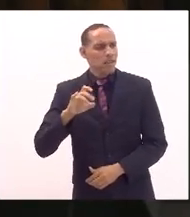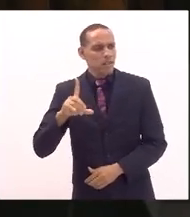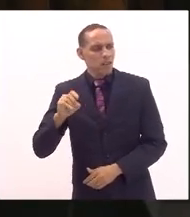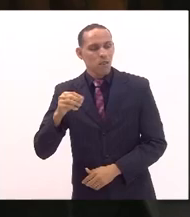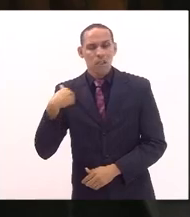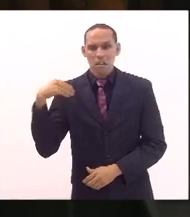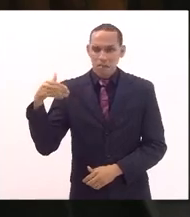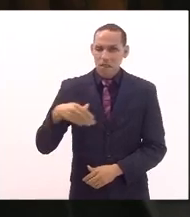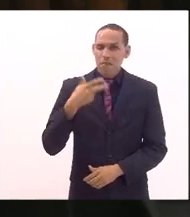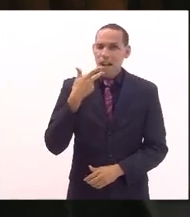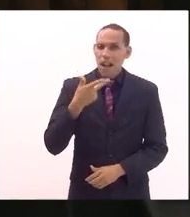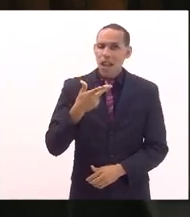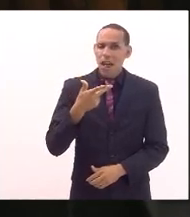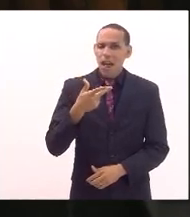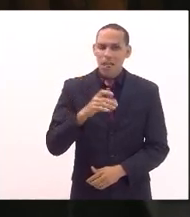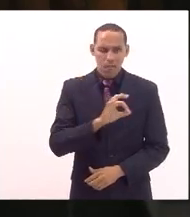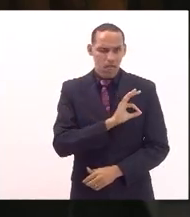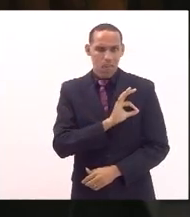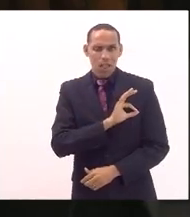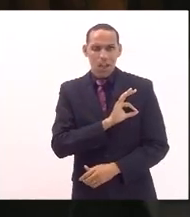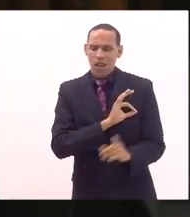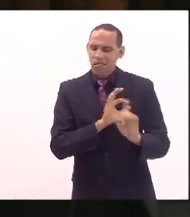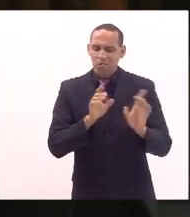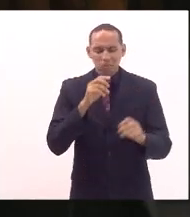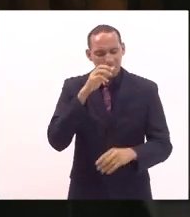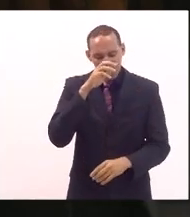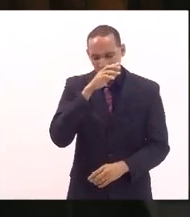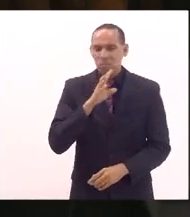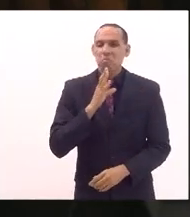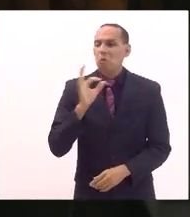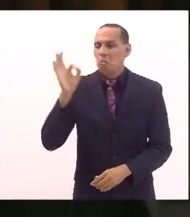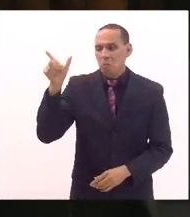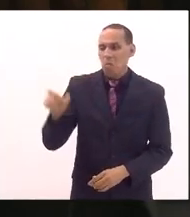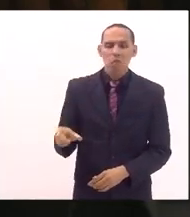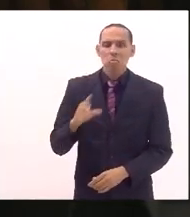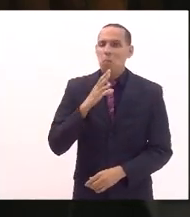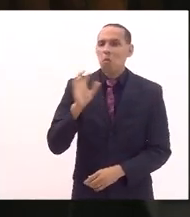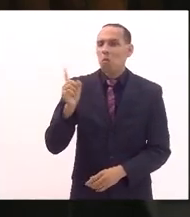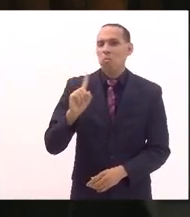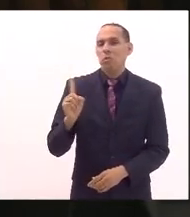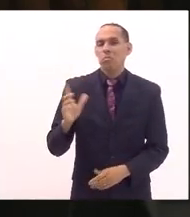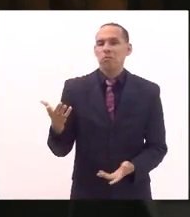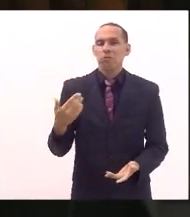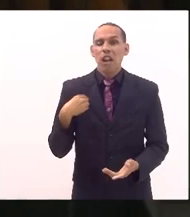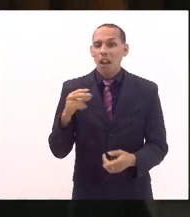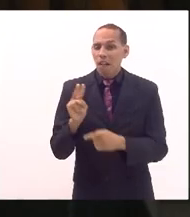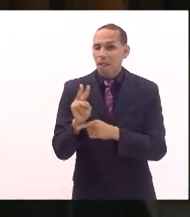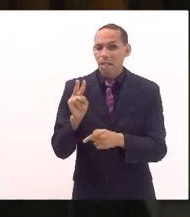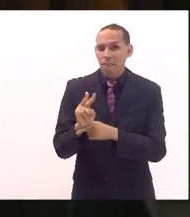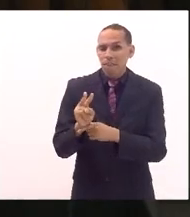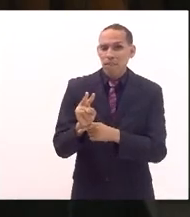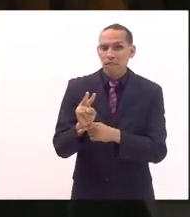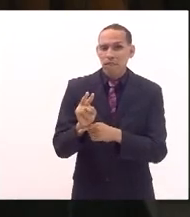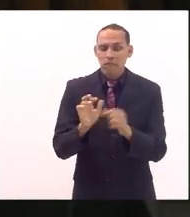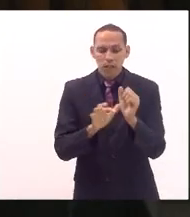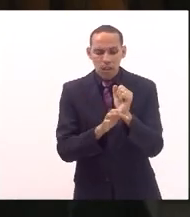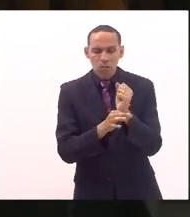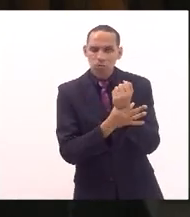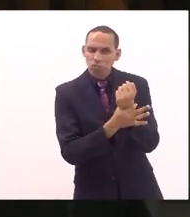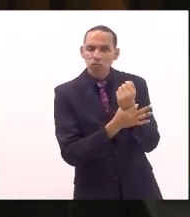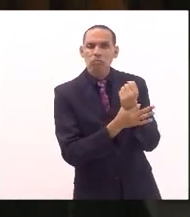para falar especificamente da delegada porque não a conheço como defensor das forças de segurança